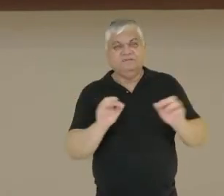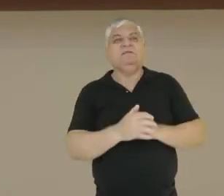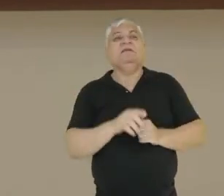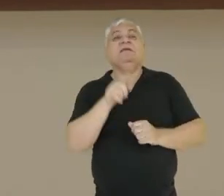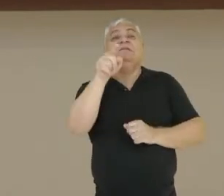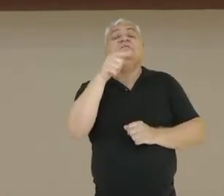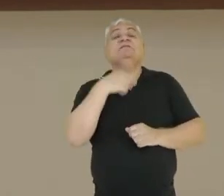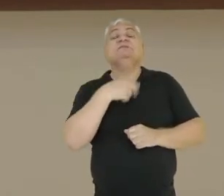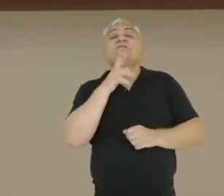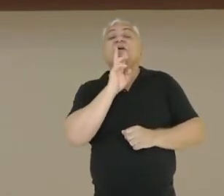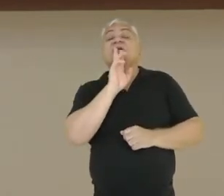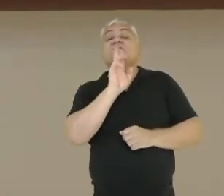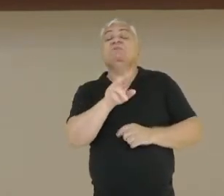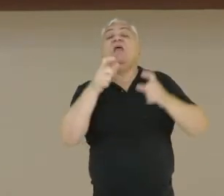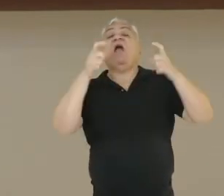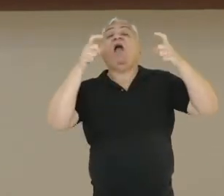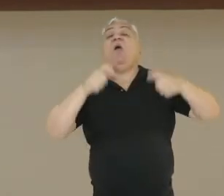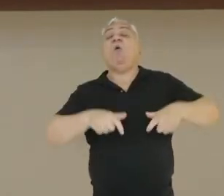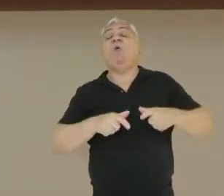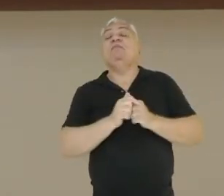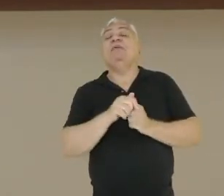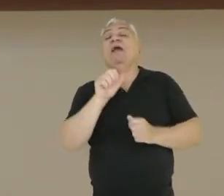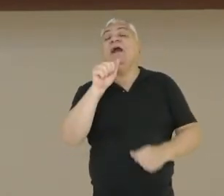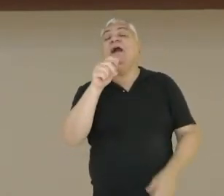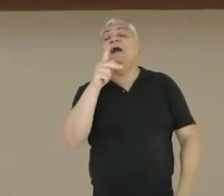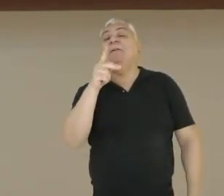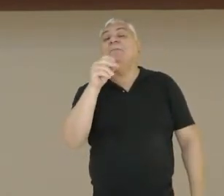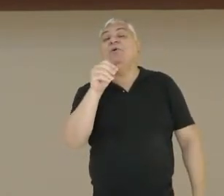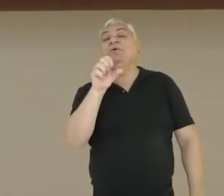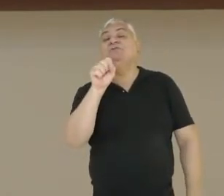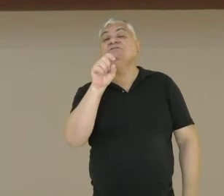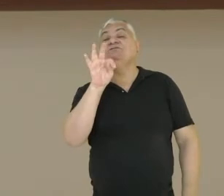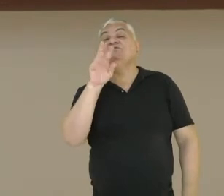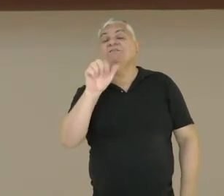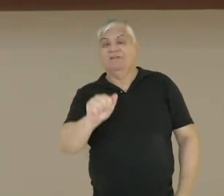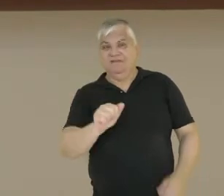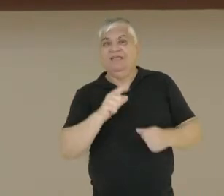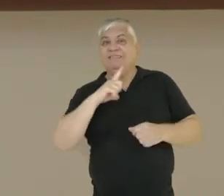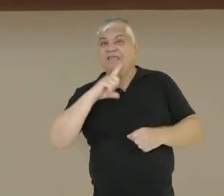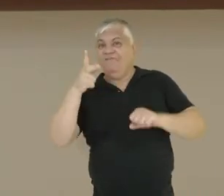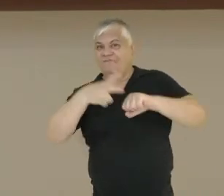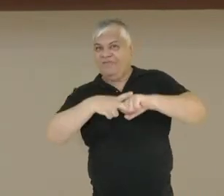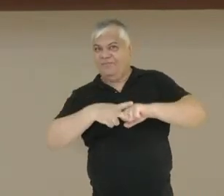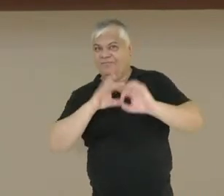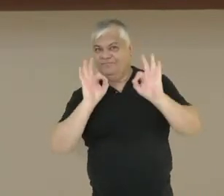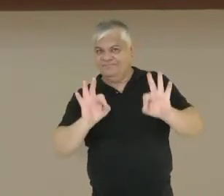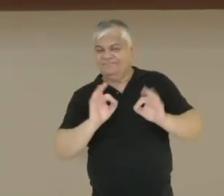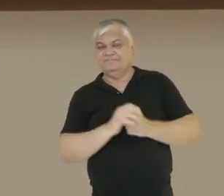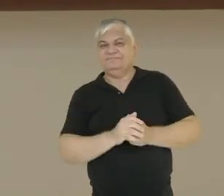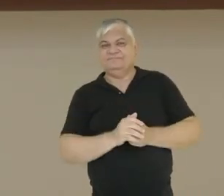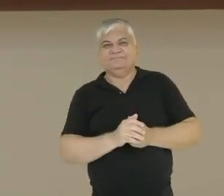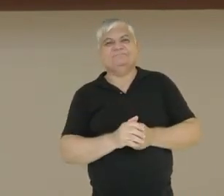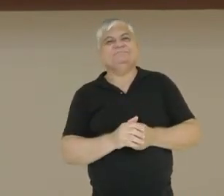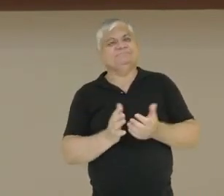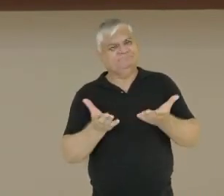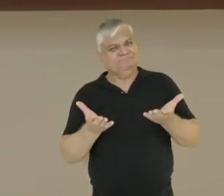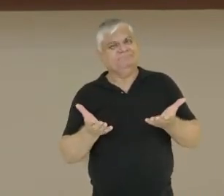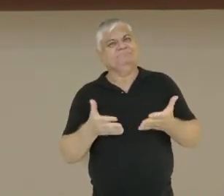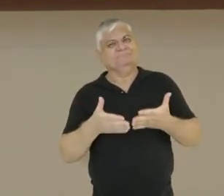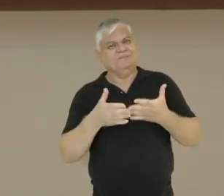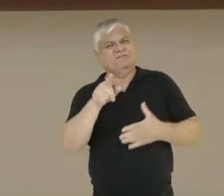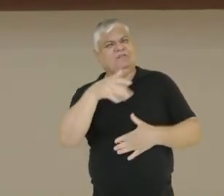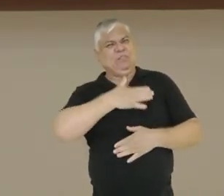vai dizer onde é que está a oração apositiva. Gente, isso aqui é só se você não